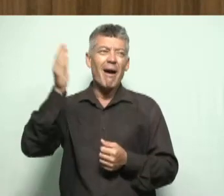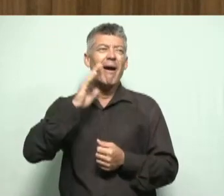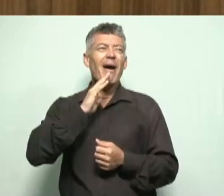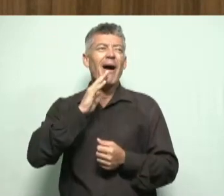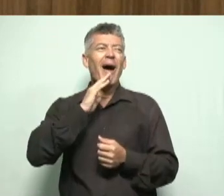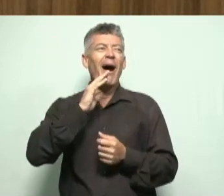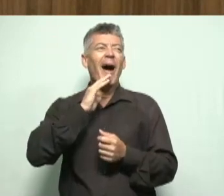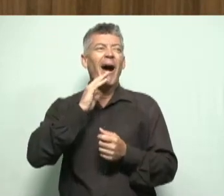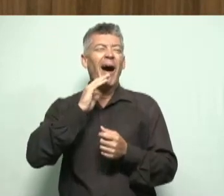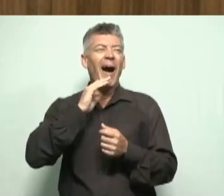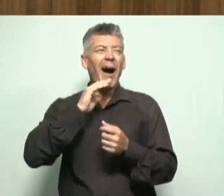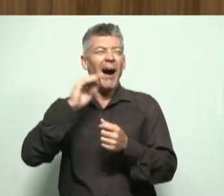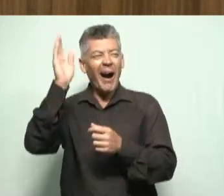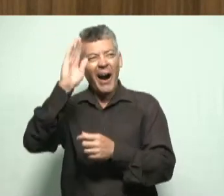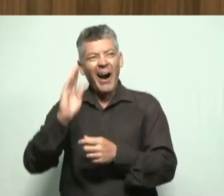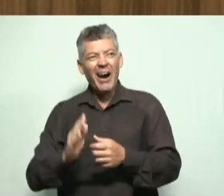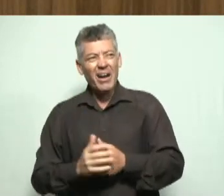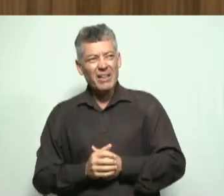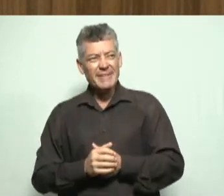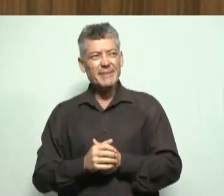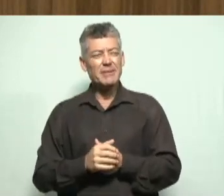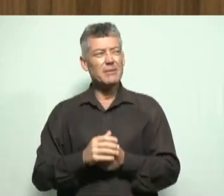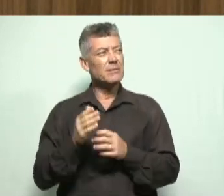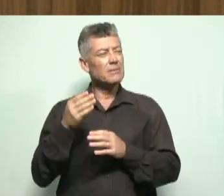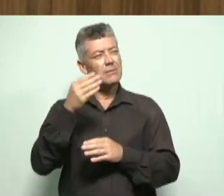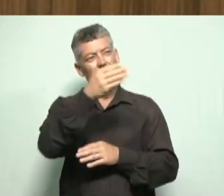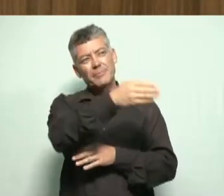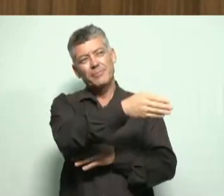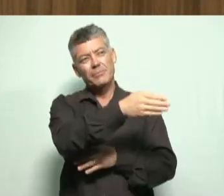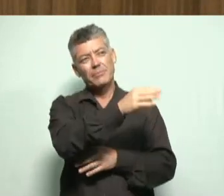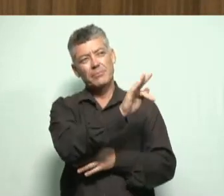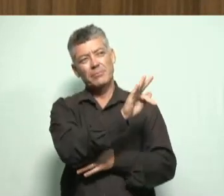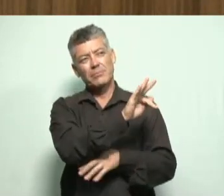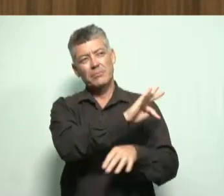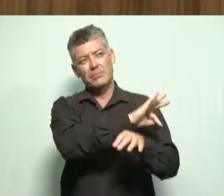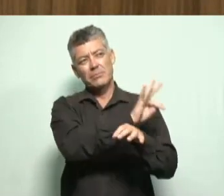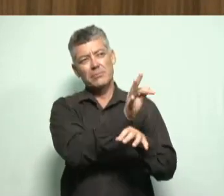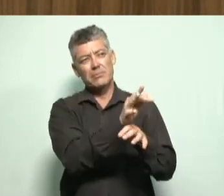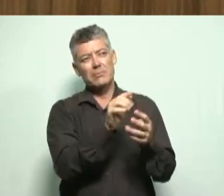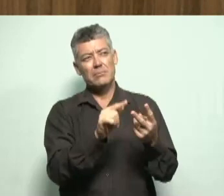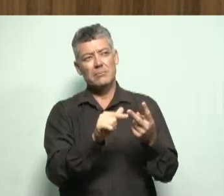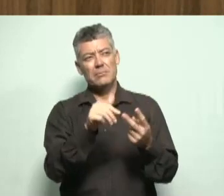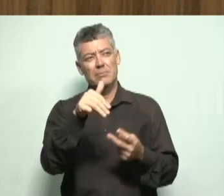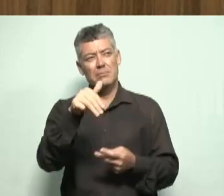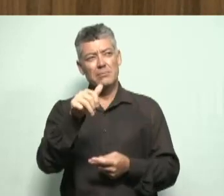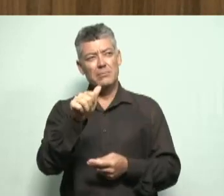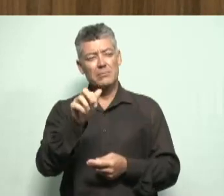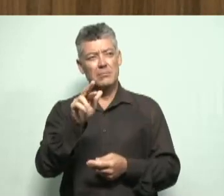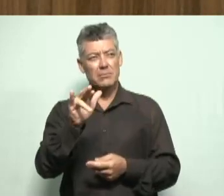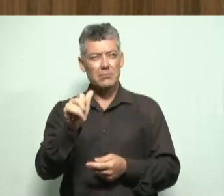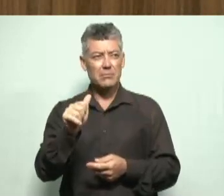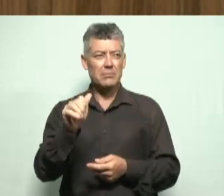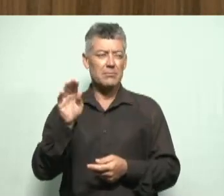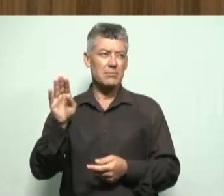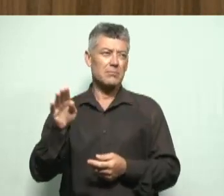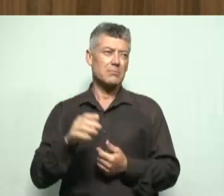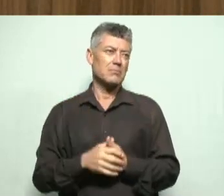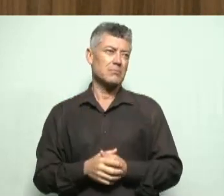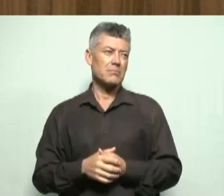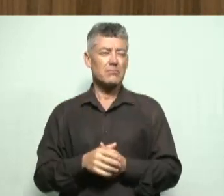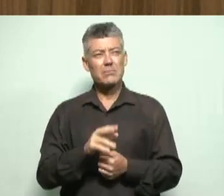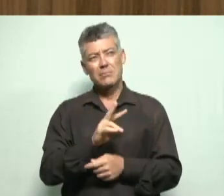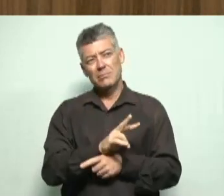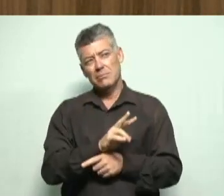Globo Repórter, esteve no Faustão, esteve em Ana Maria Braga, e está ali hoje aqui no nosso plenário.